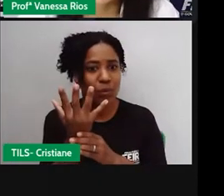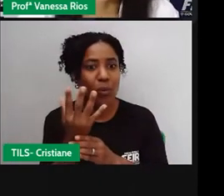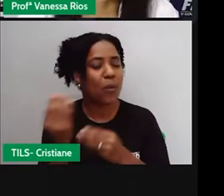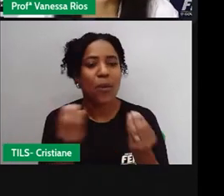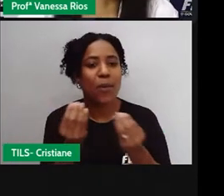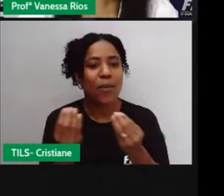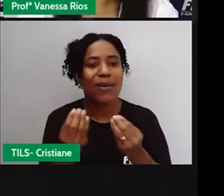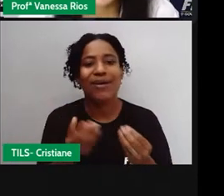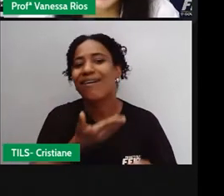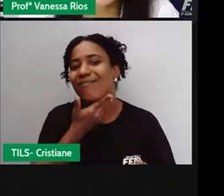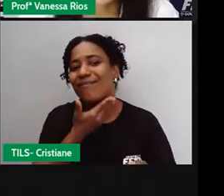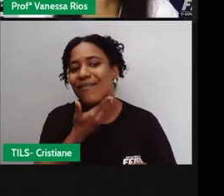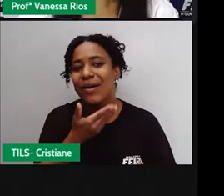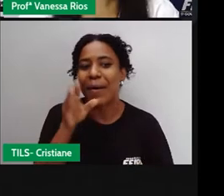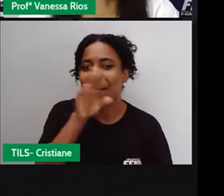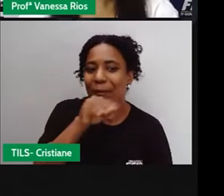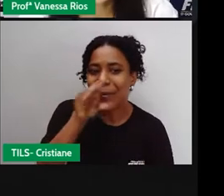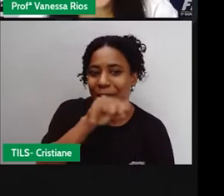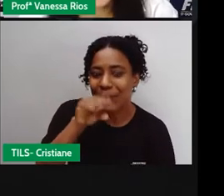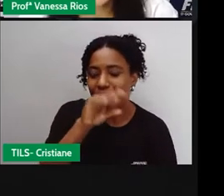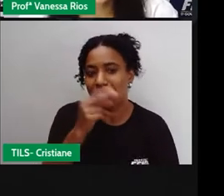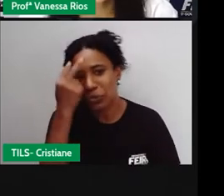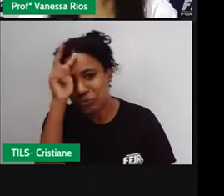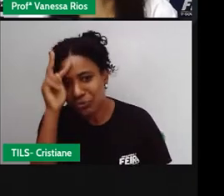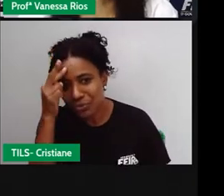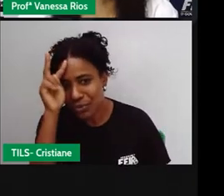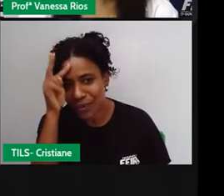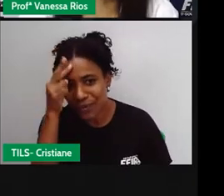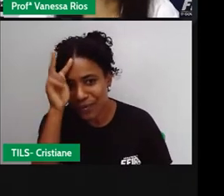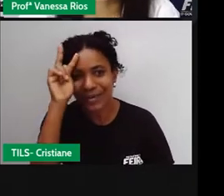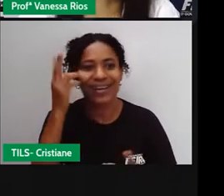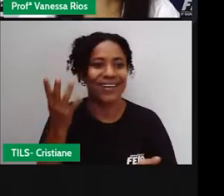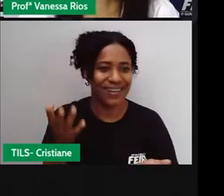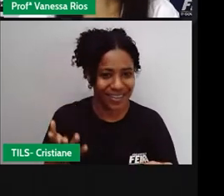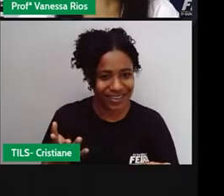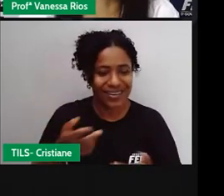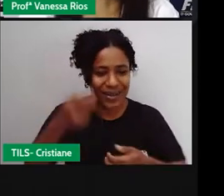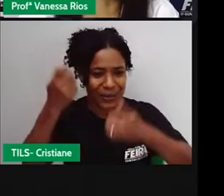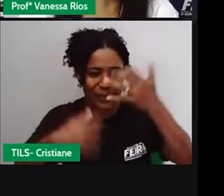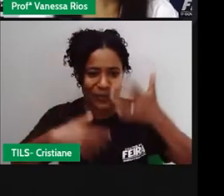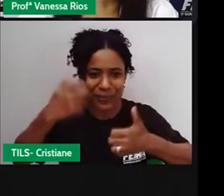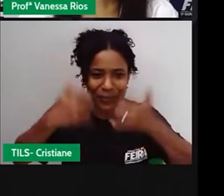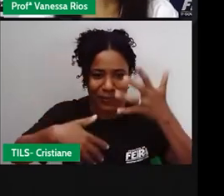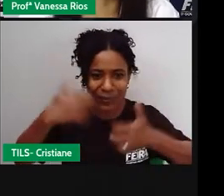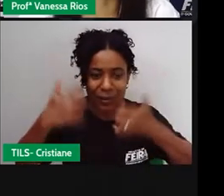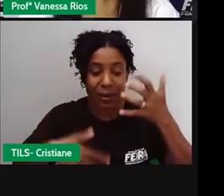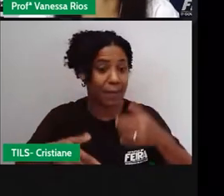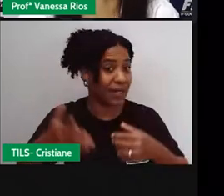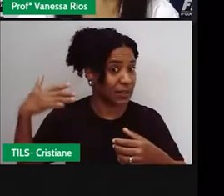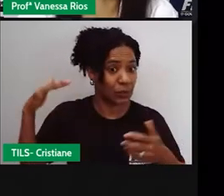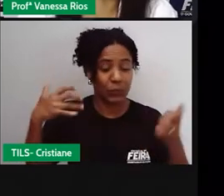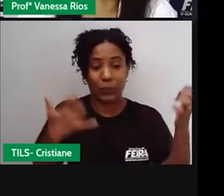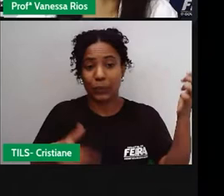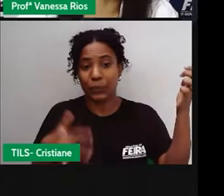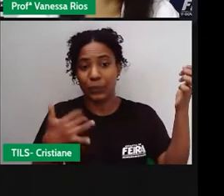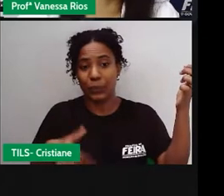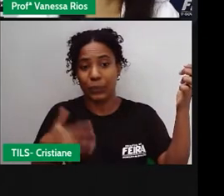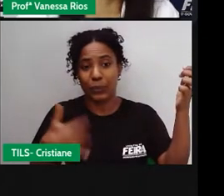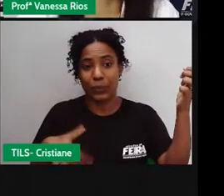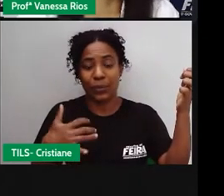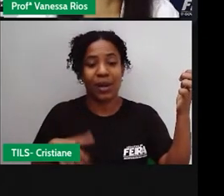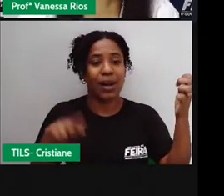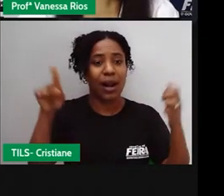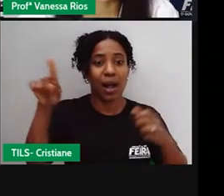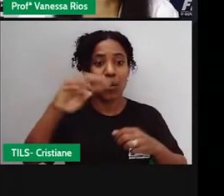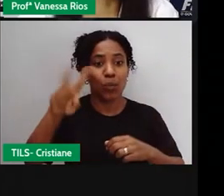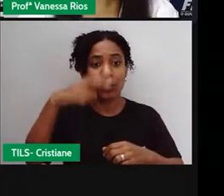orais, né? De causos, de histórias contadas inicialmente pelos trovadores, quando surgiu lá na Europa,